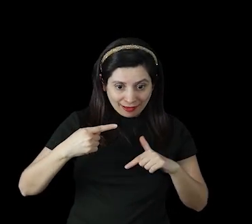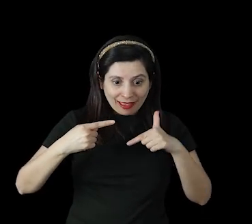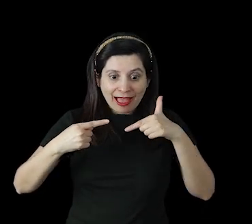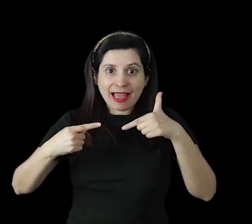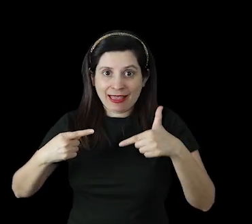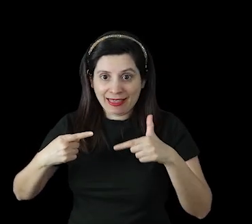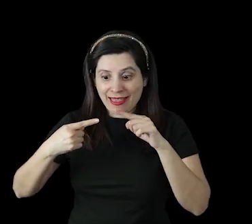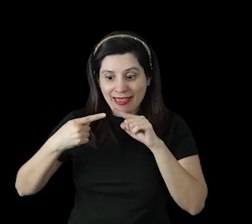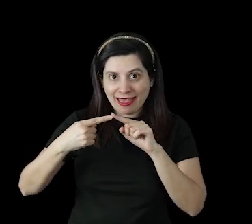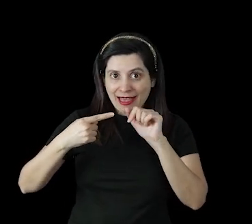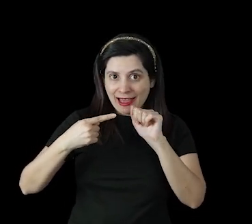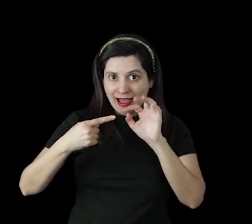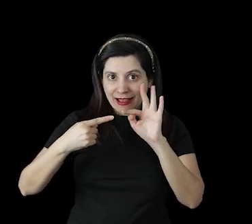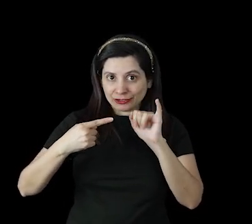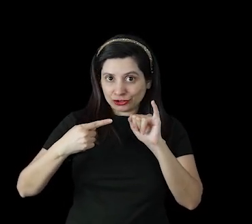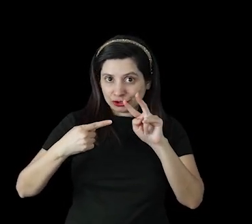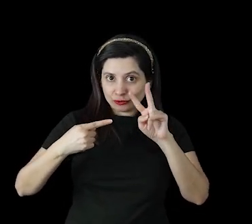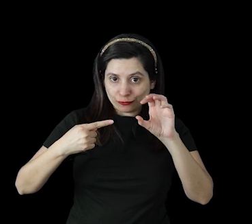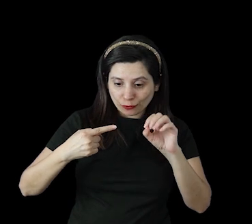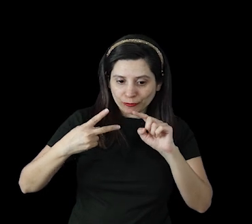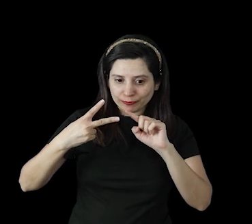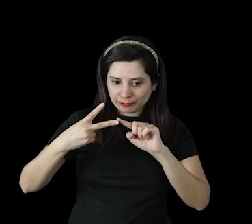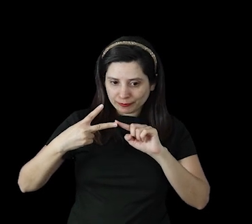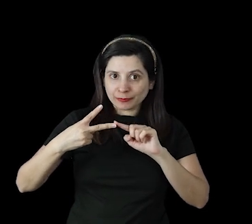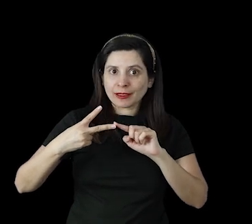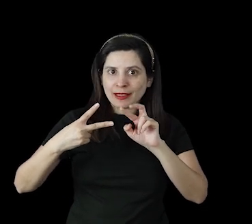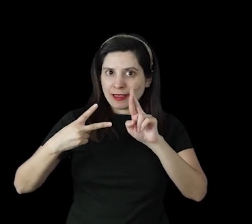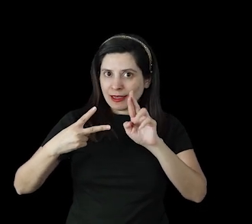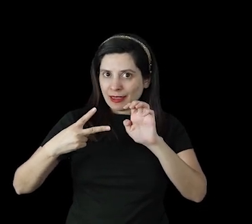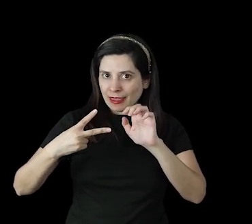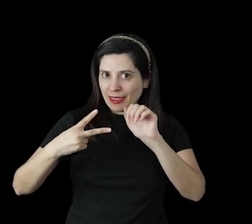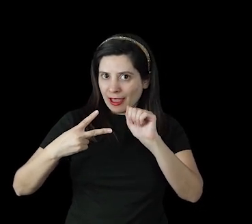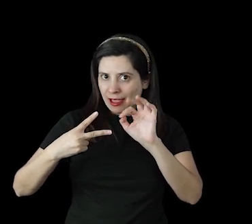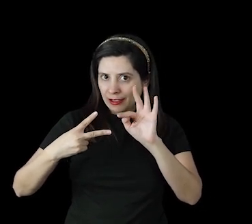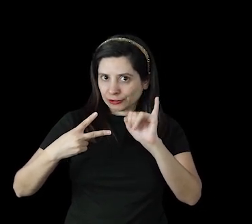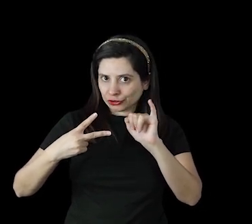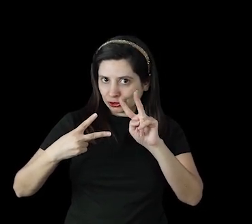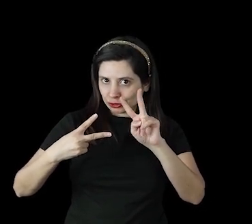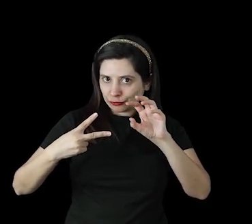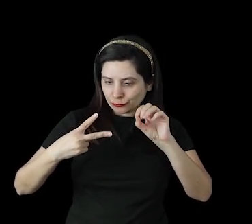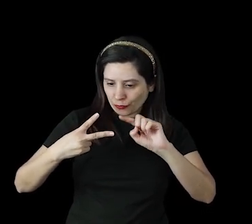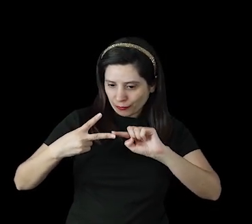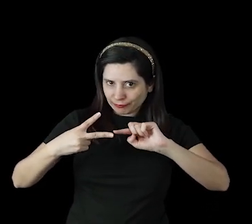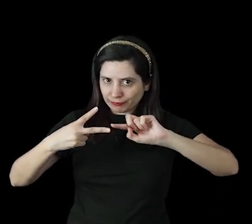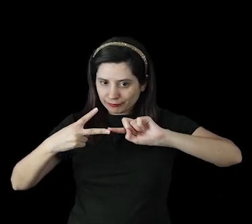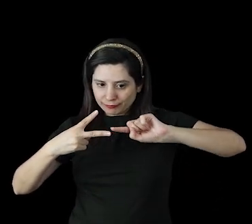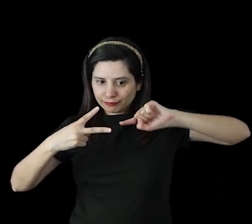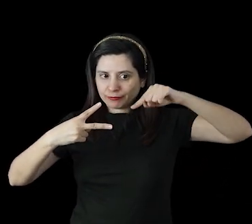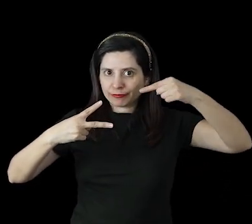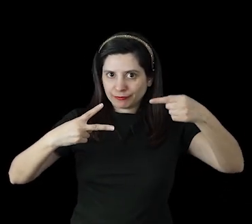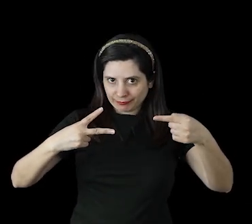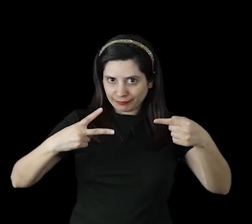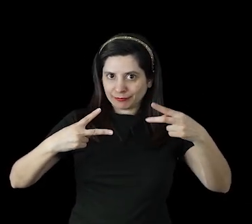passivo, né. Qual que é a diferença? Porque os personagens ativos, eles fazem a vida acontecer, né,